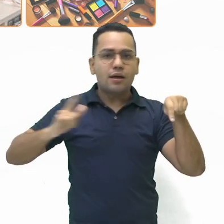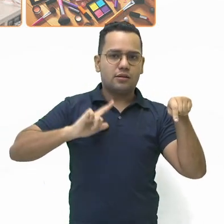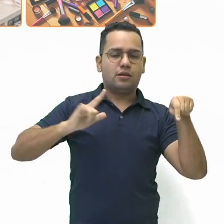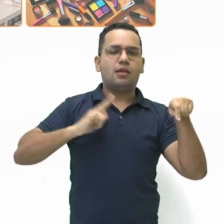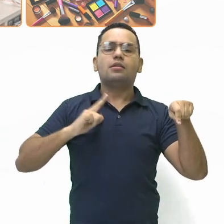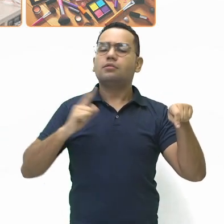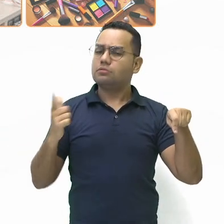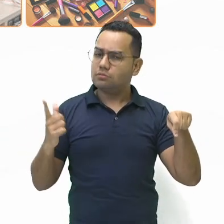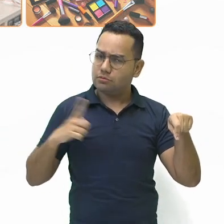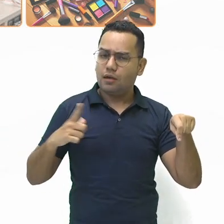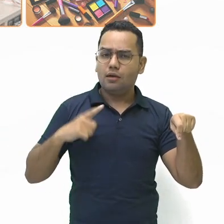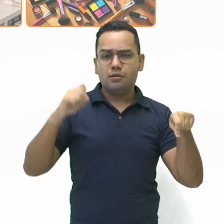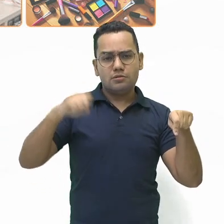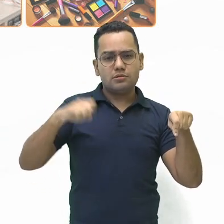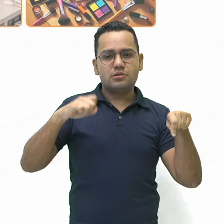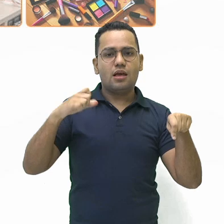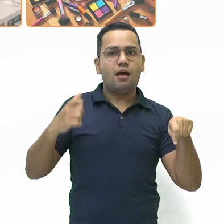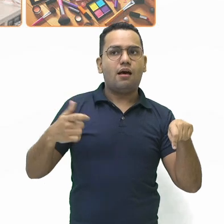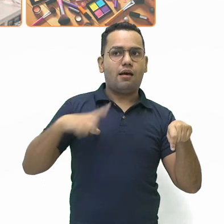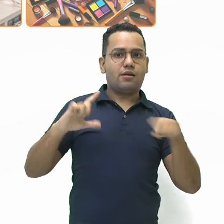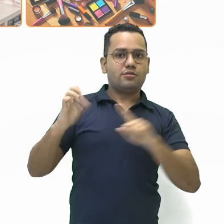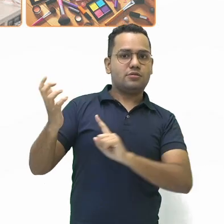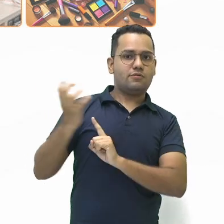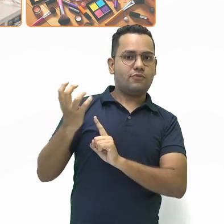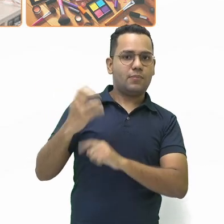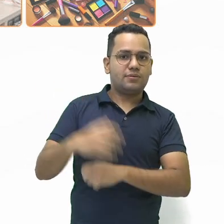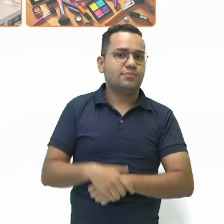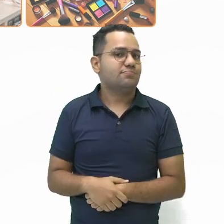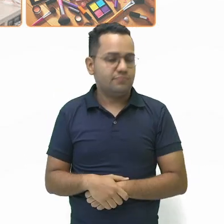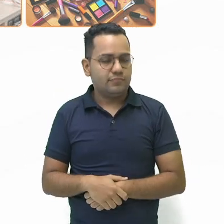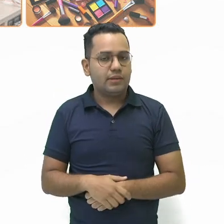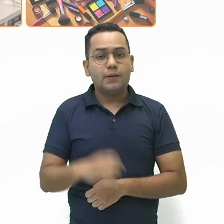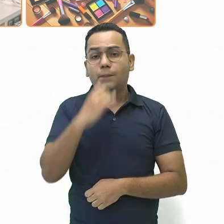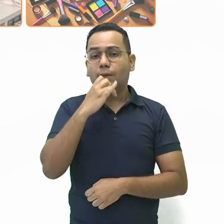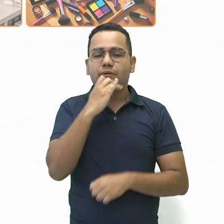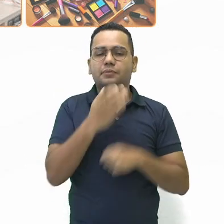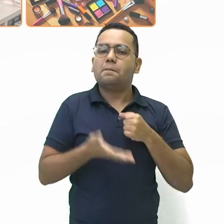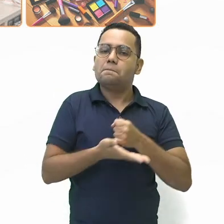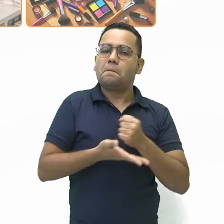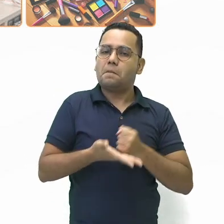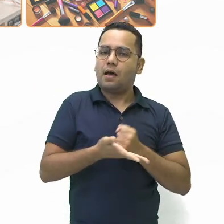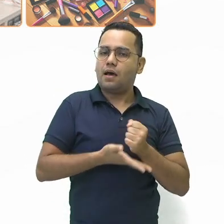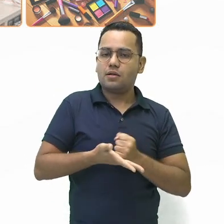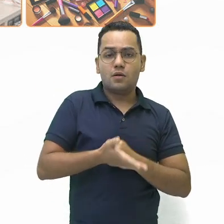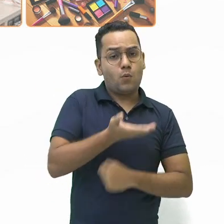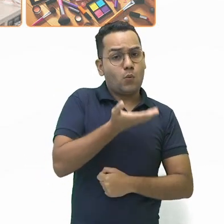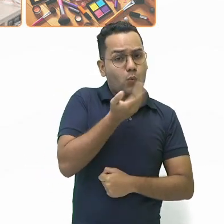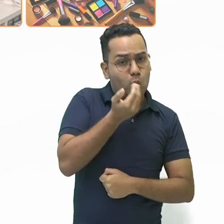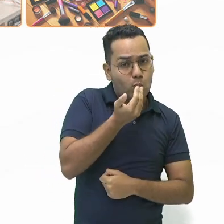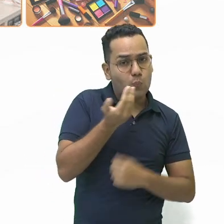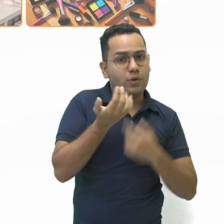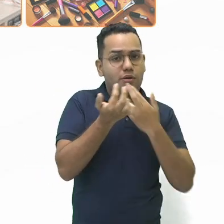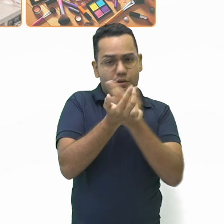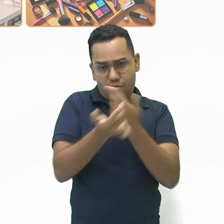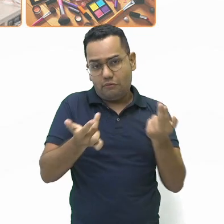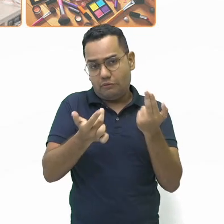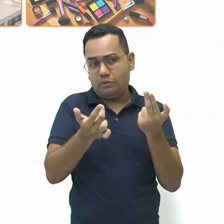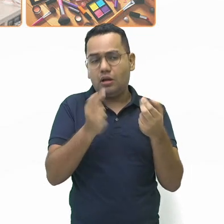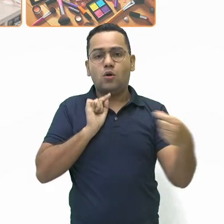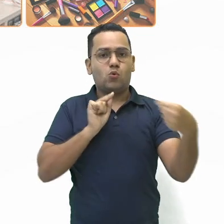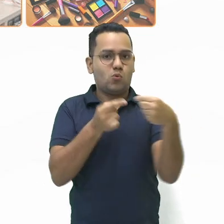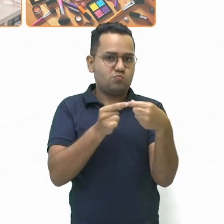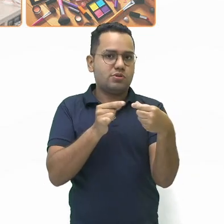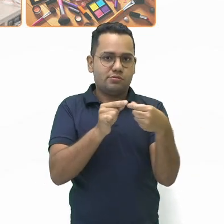várias coisas, né? Tanto a questão das necessidades básicas, né, a alimentação em geral, é uma coisa. Você tem um prato de comida